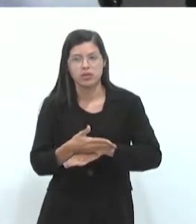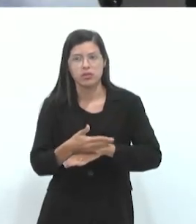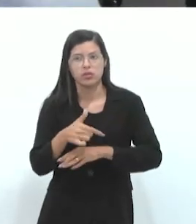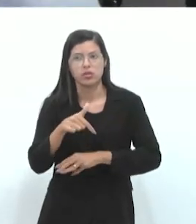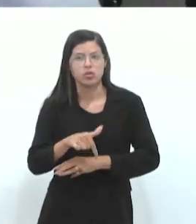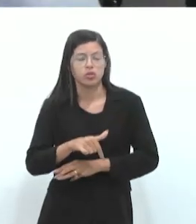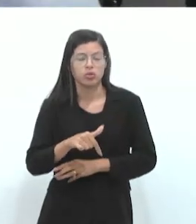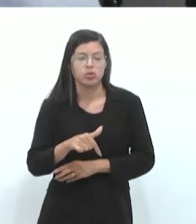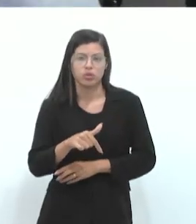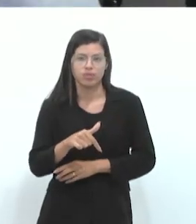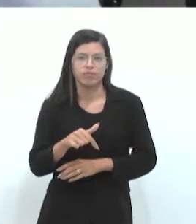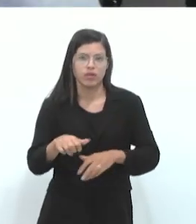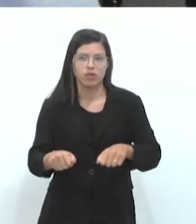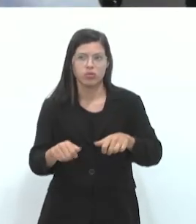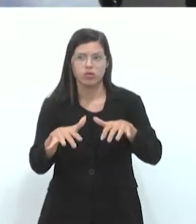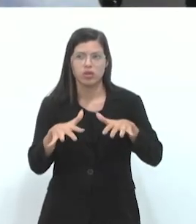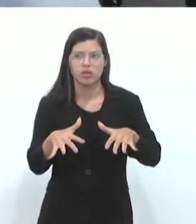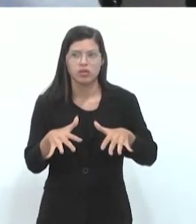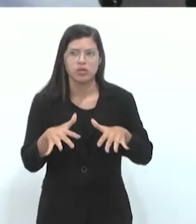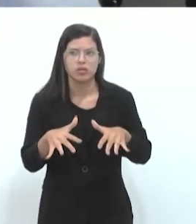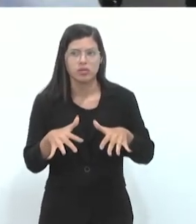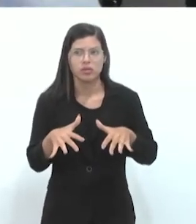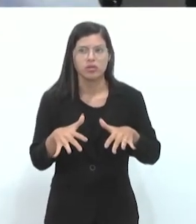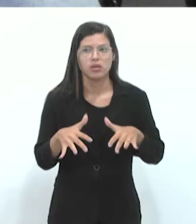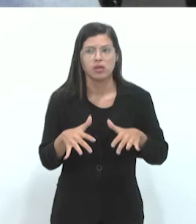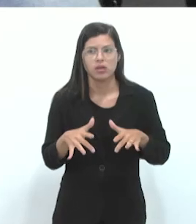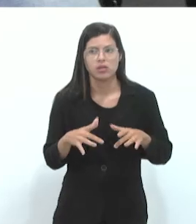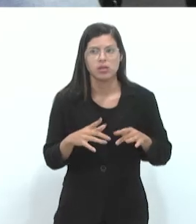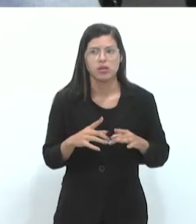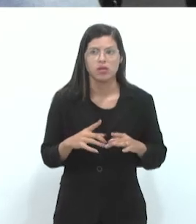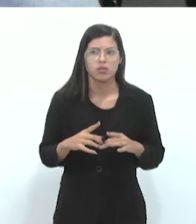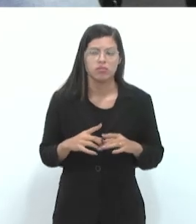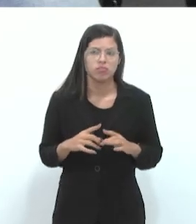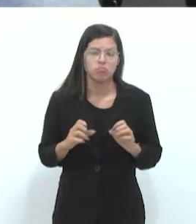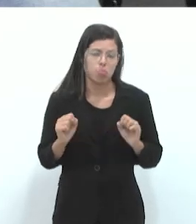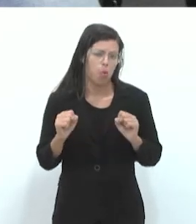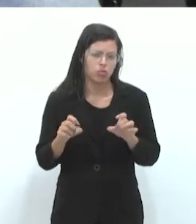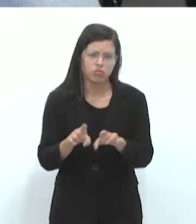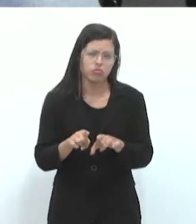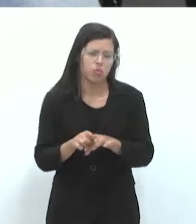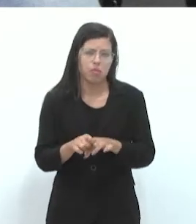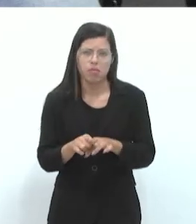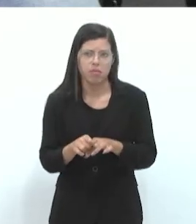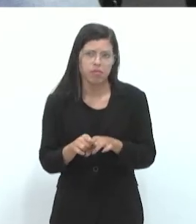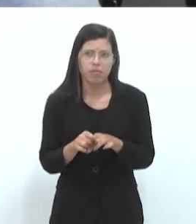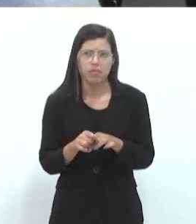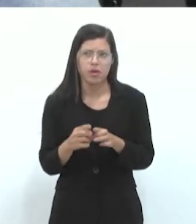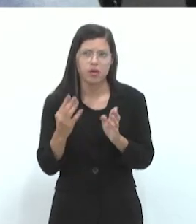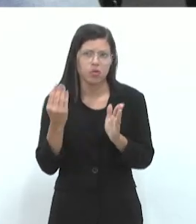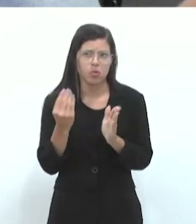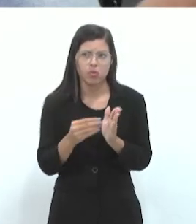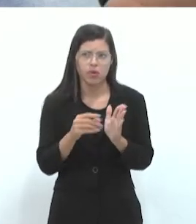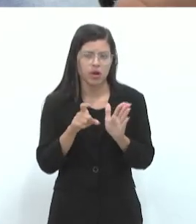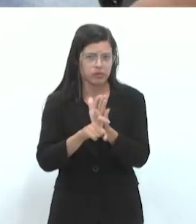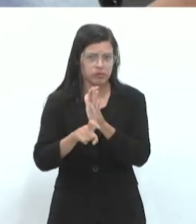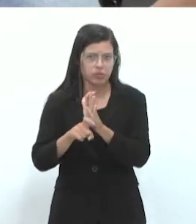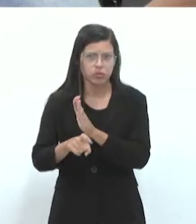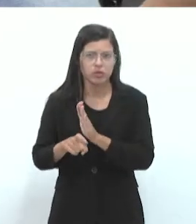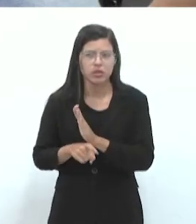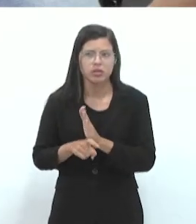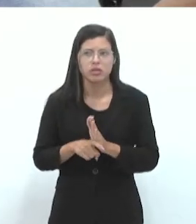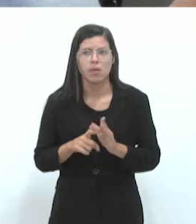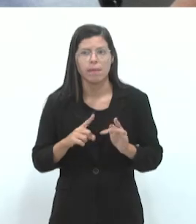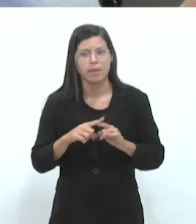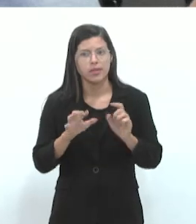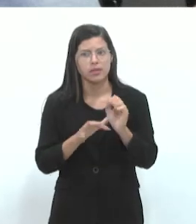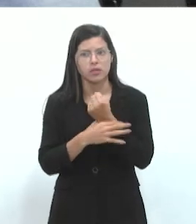enfim. É pertinente porque é a alíquota. Nada impede da gente incluir aqui a tributação, mas a segurança